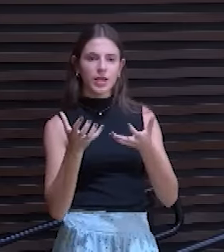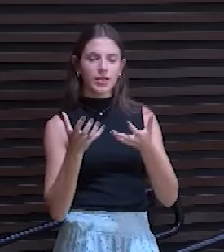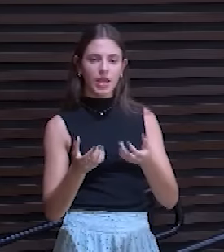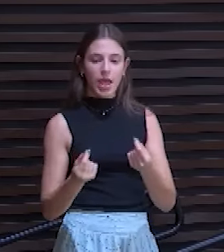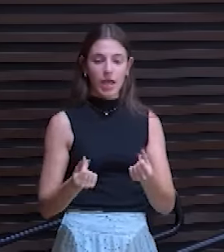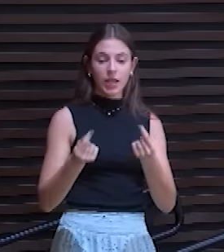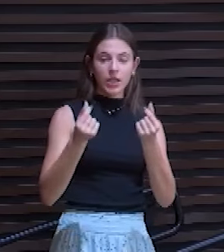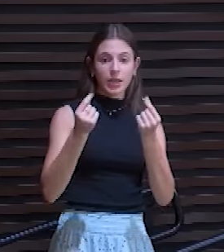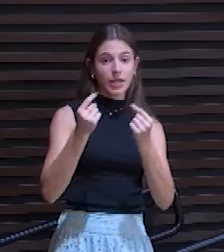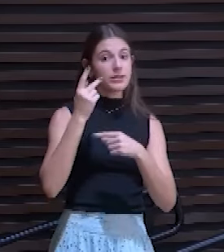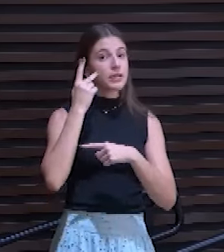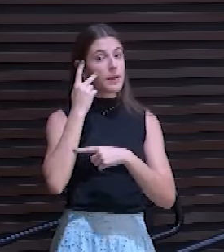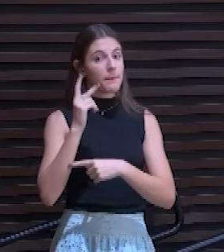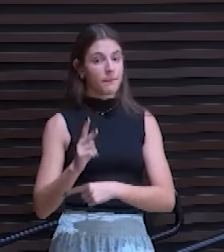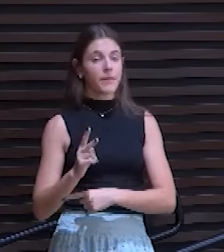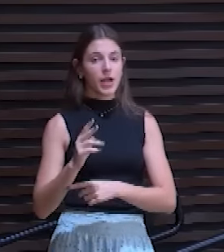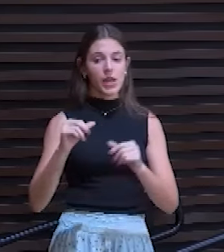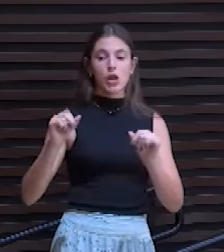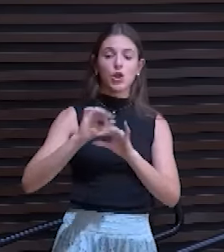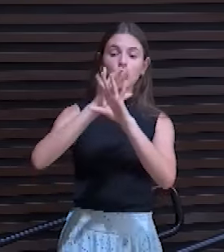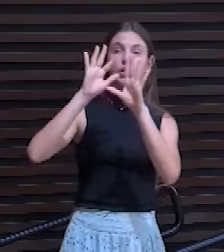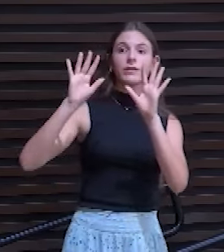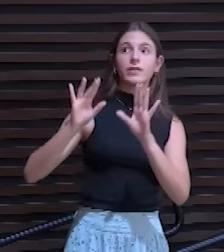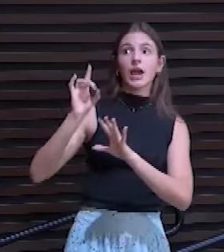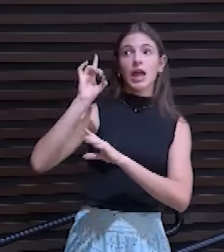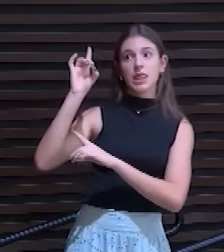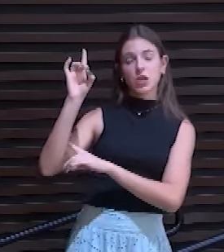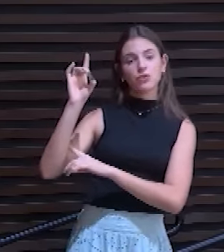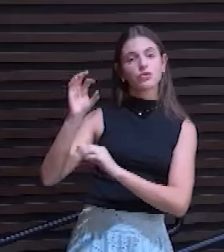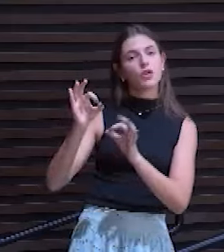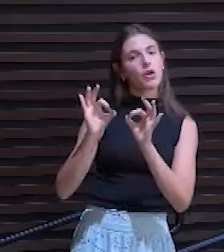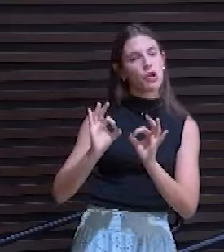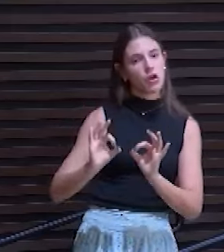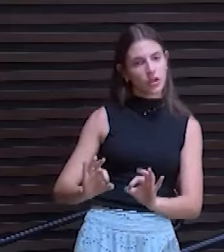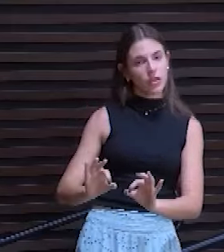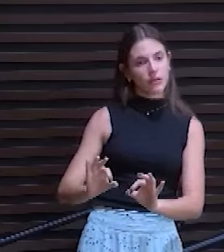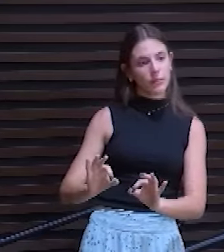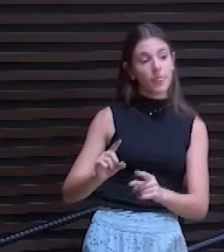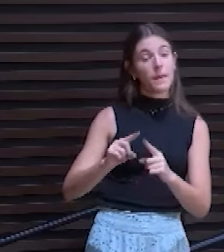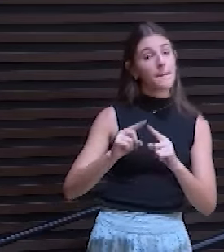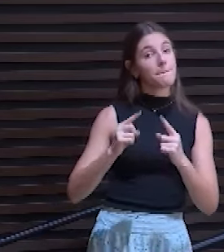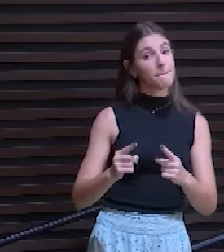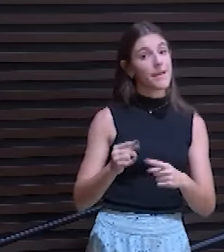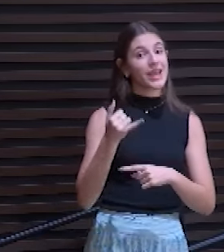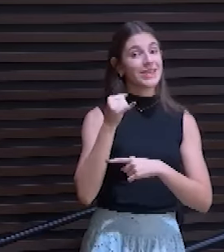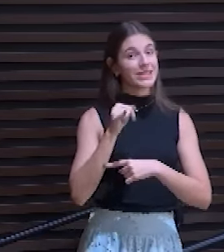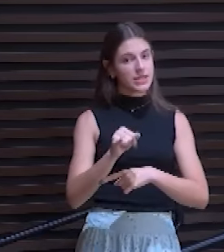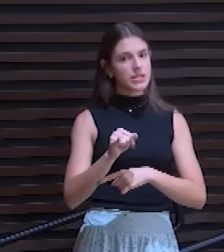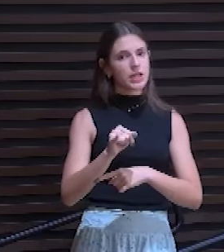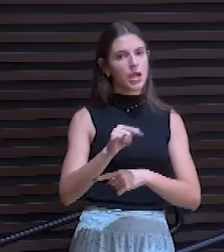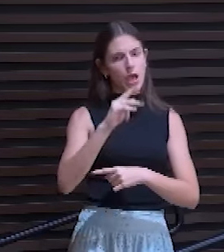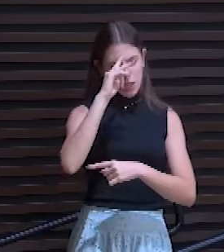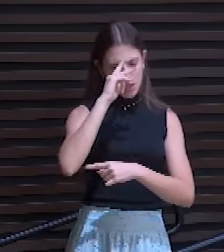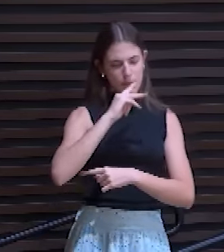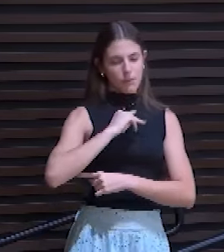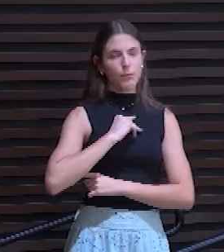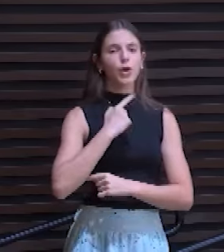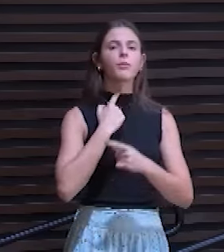Qual que é a sua intenção de ficar rico? Para agradar você, para satisfazer os seus